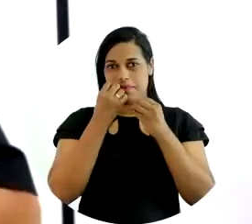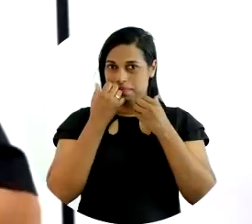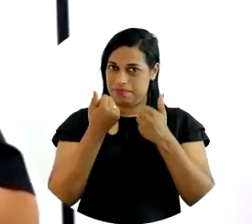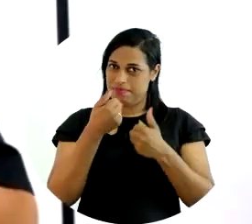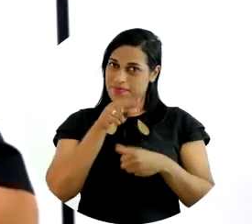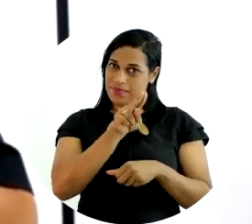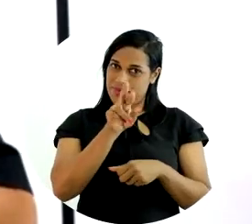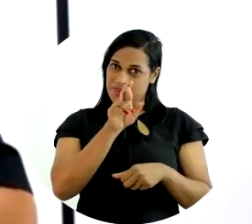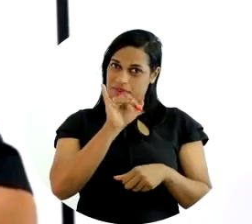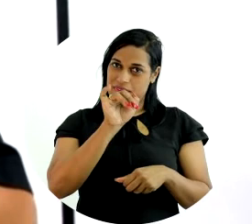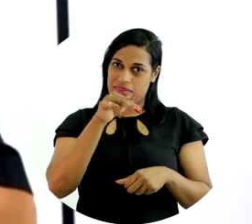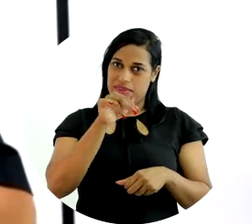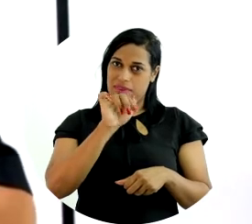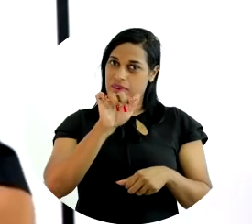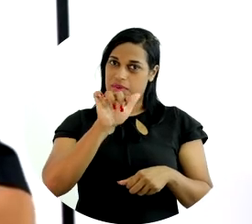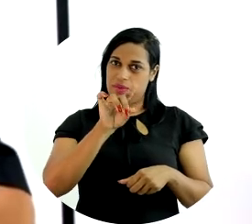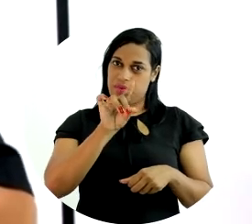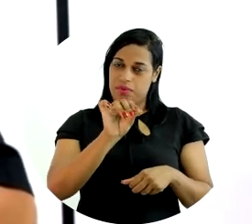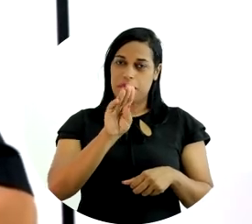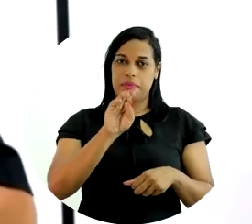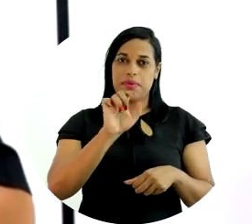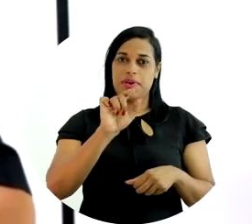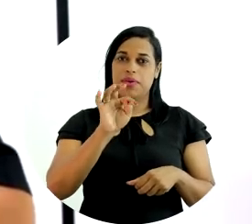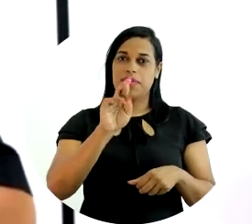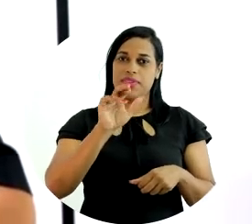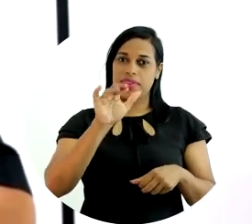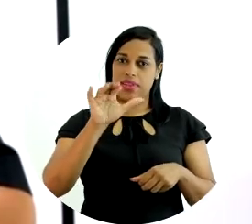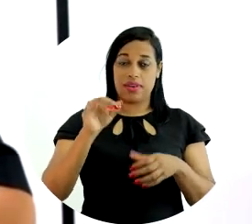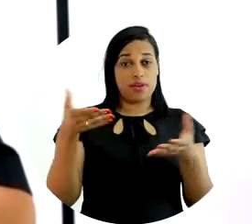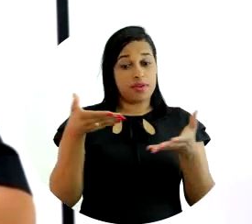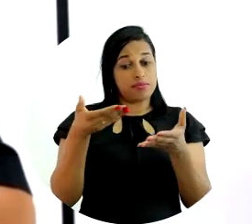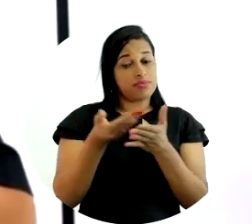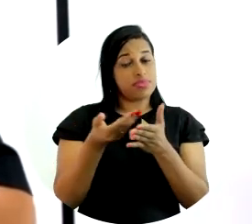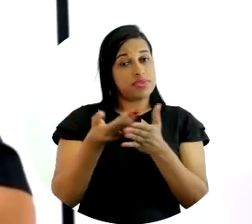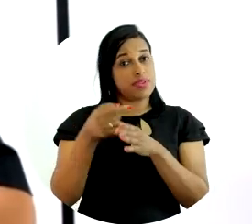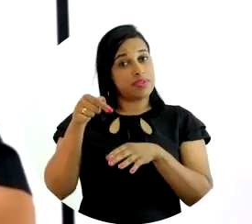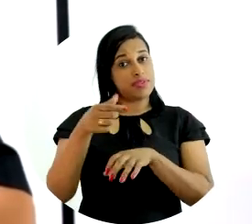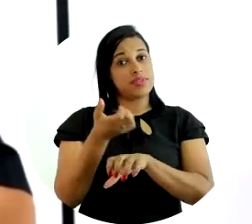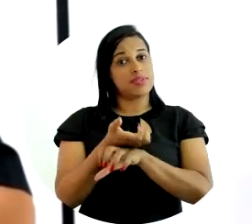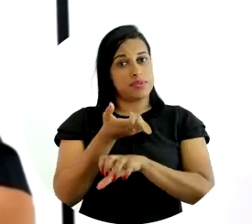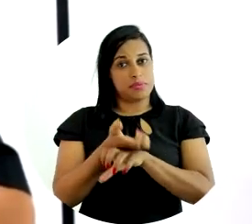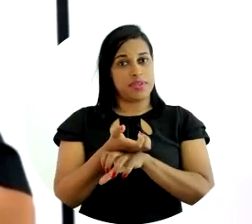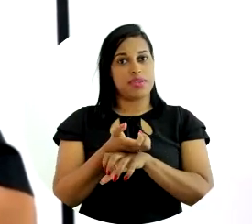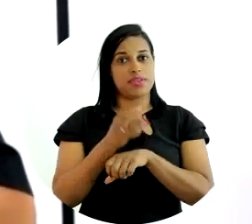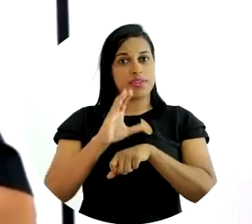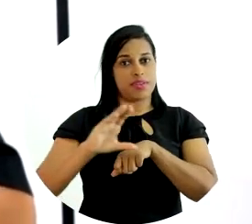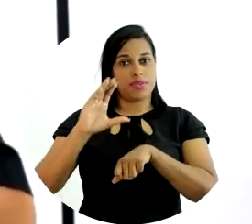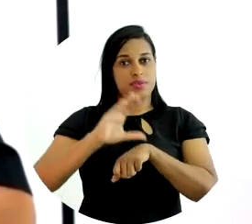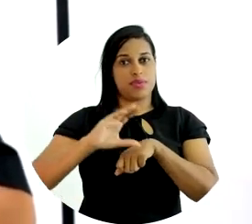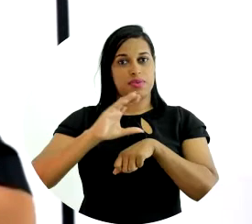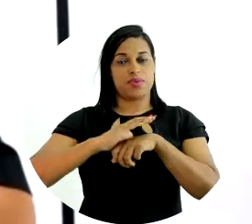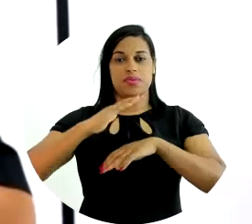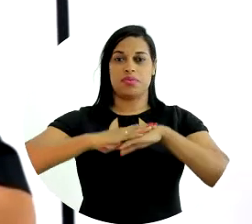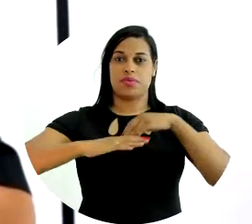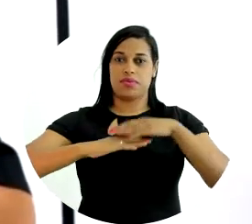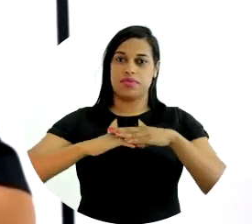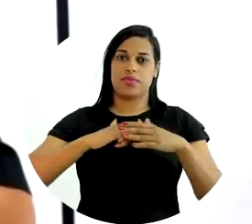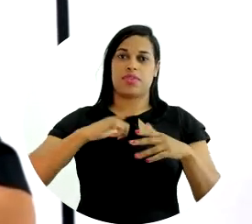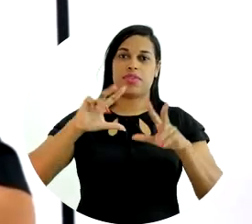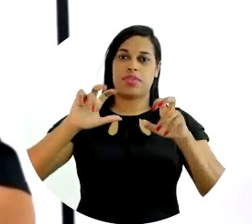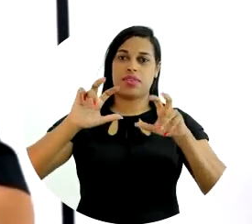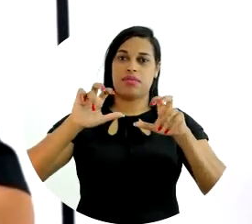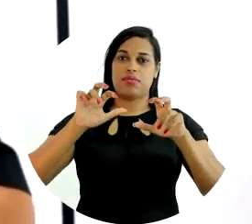olá pessoal nominal daltron eu vou estar com vocês nessa disciplina do curso profuncionário